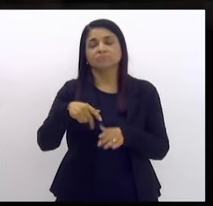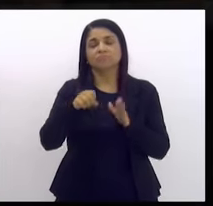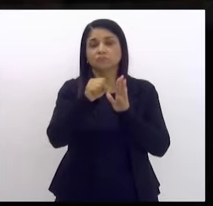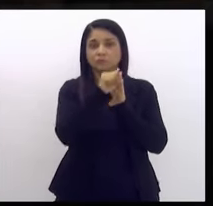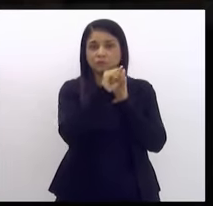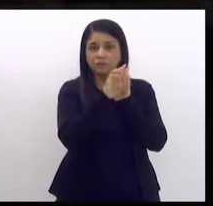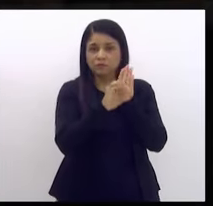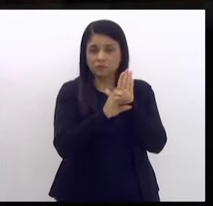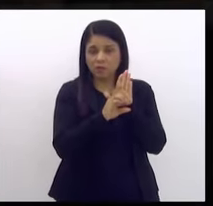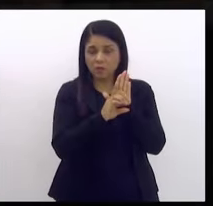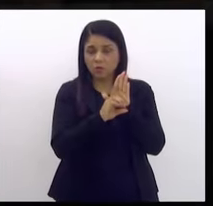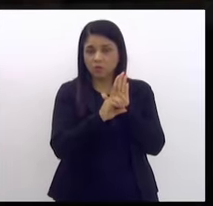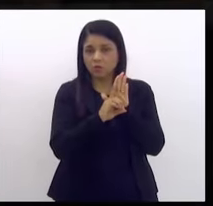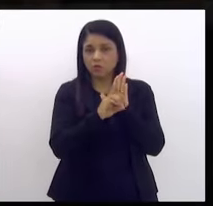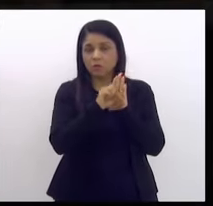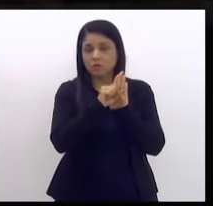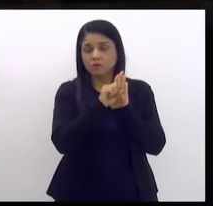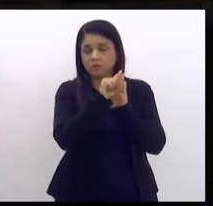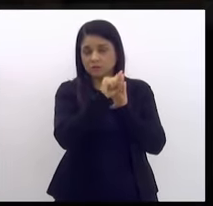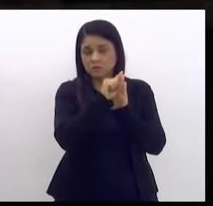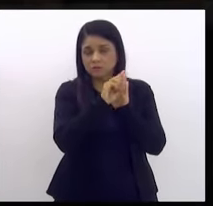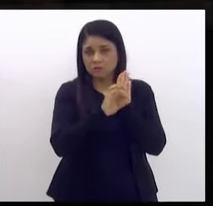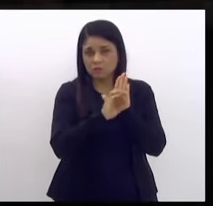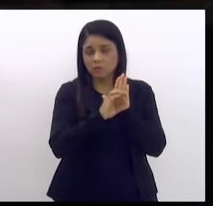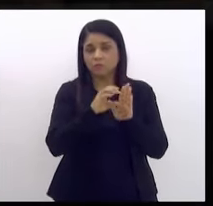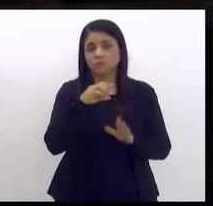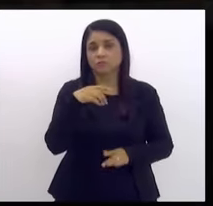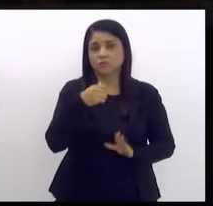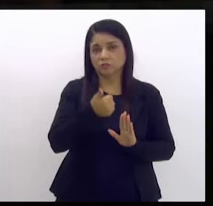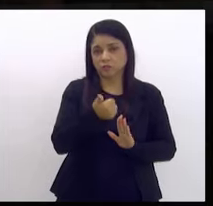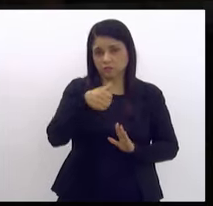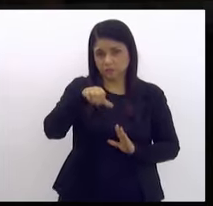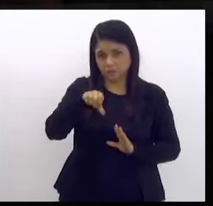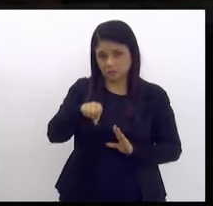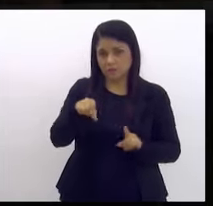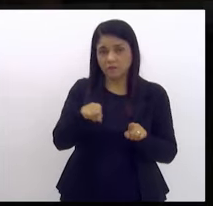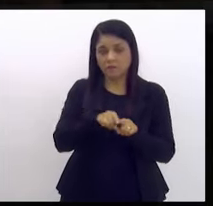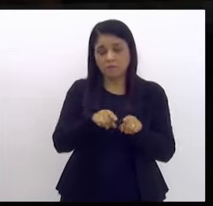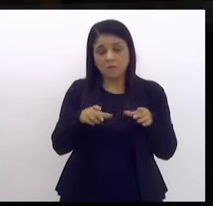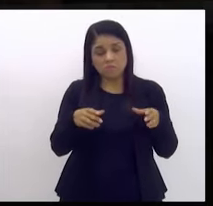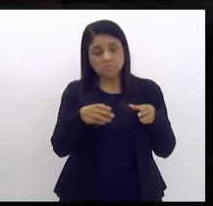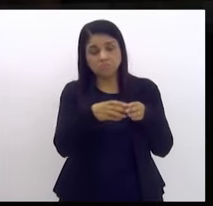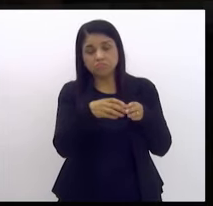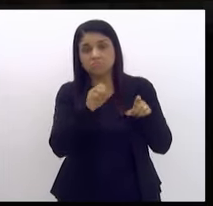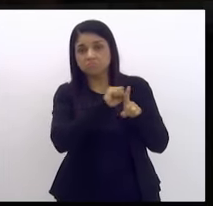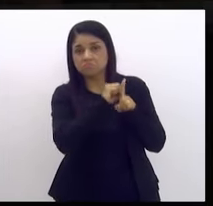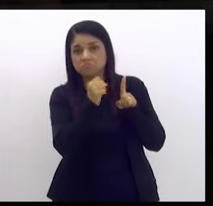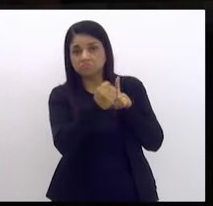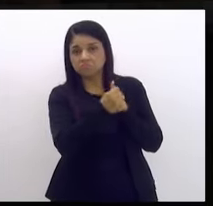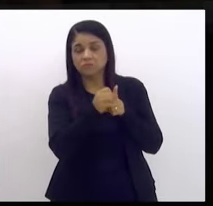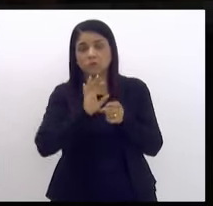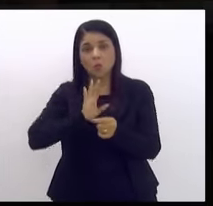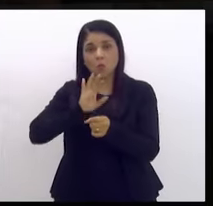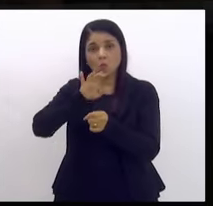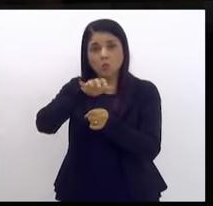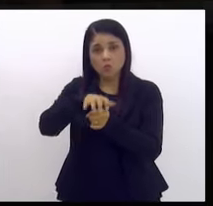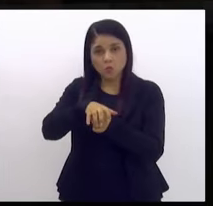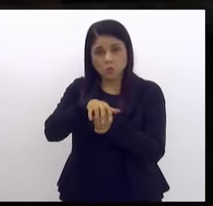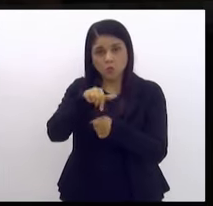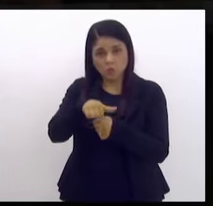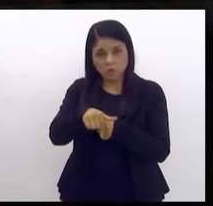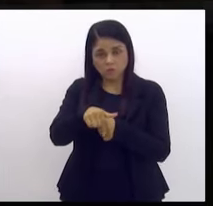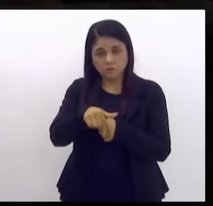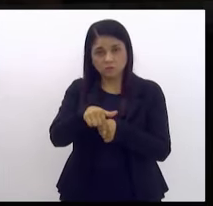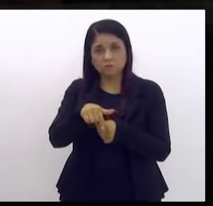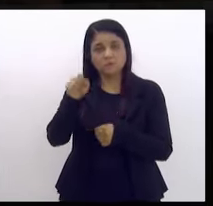XIX, do processo também de emancipação de determinadas sociedades em relação ao jugo colonial em